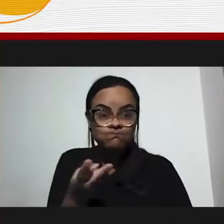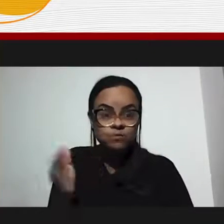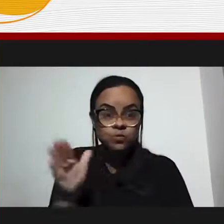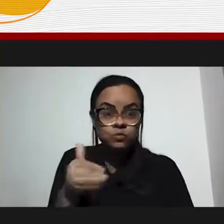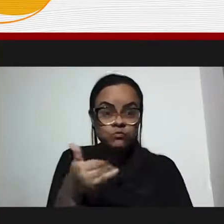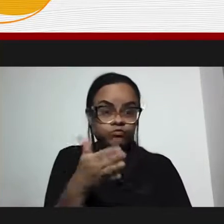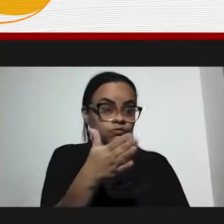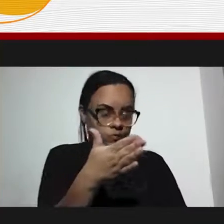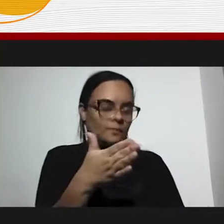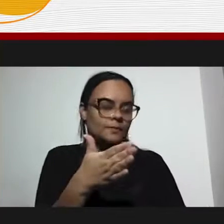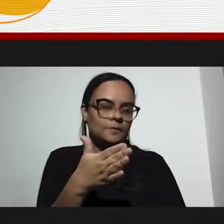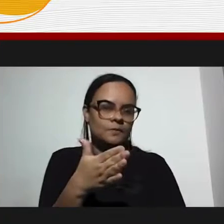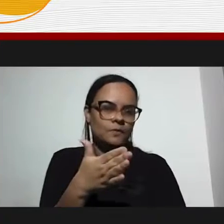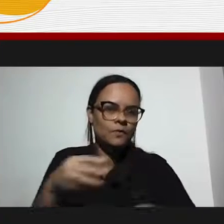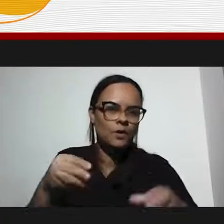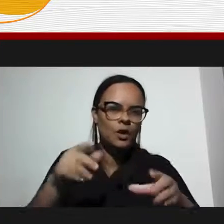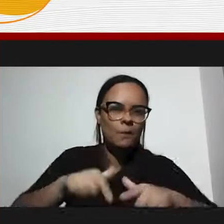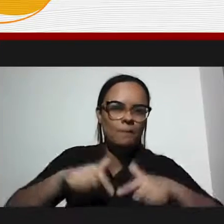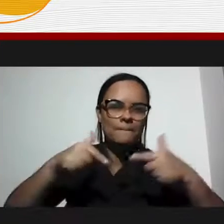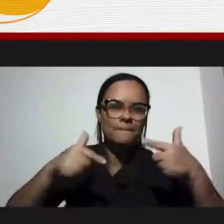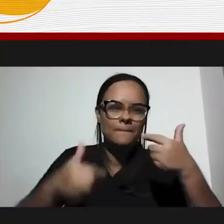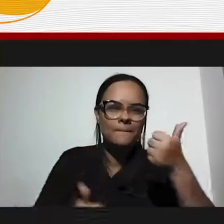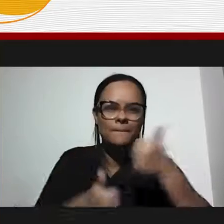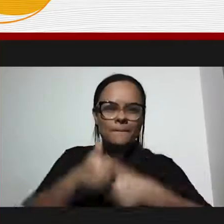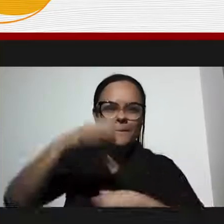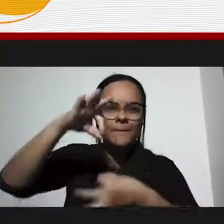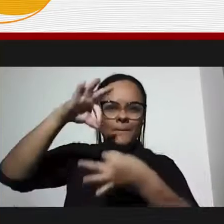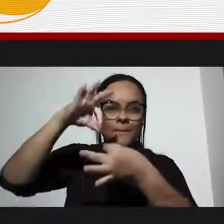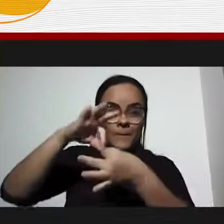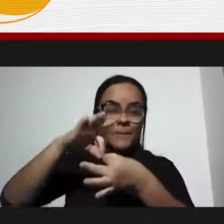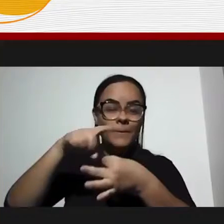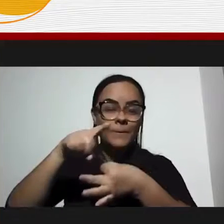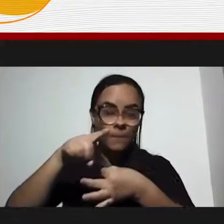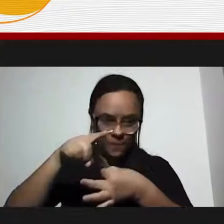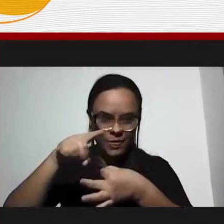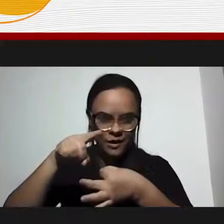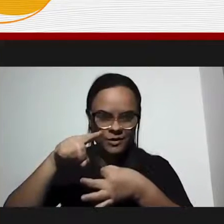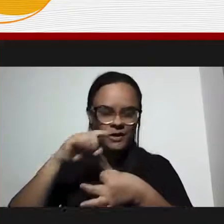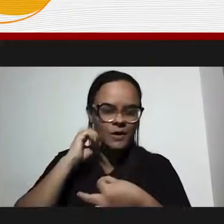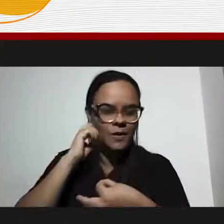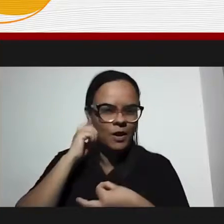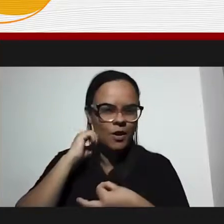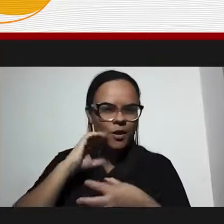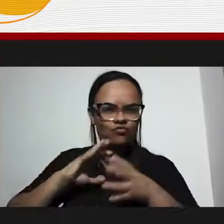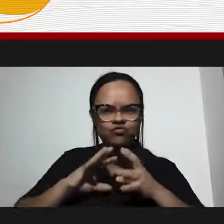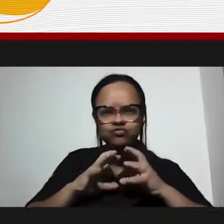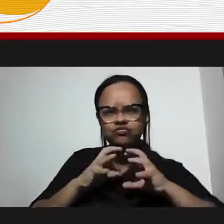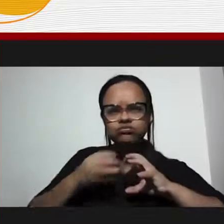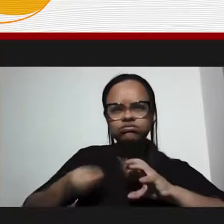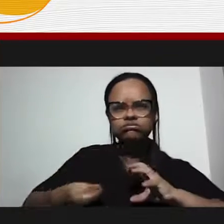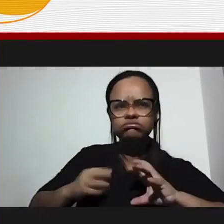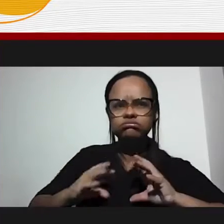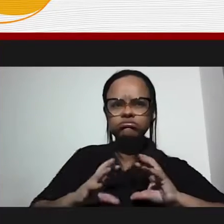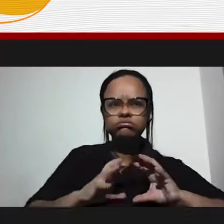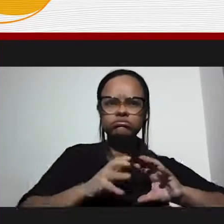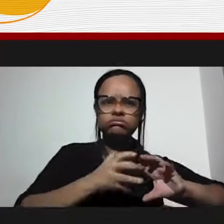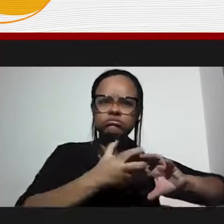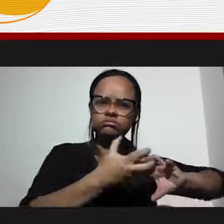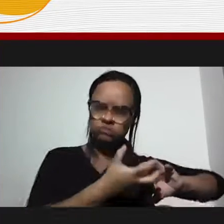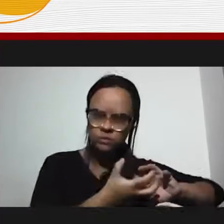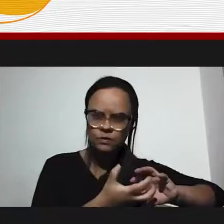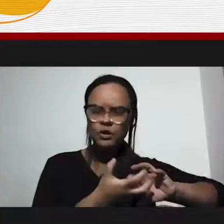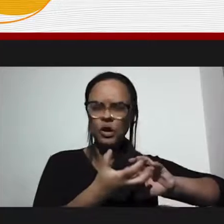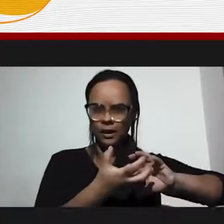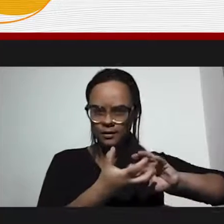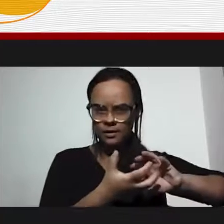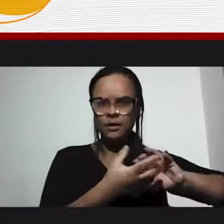dentro do trabalho, eu conheci o esporte paralímpico. E ali foi uma transformação da minha vida, onde